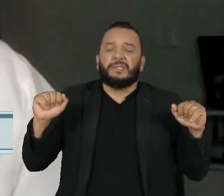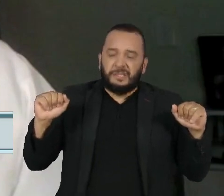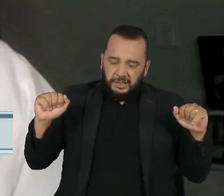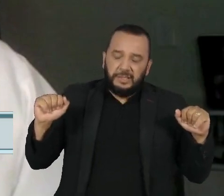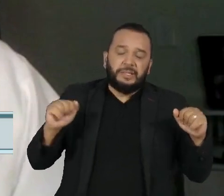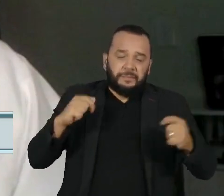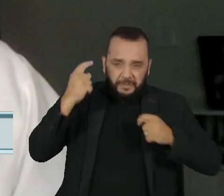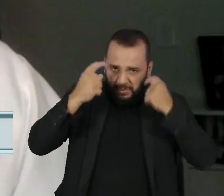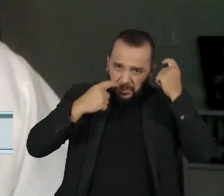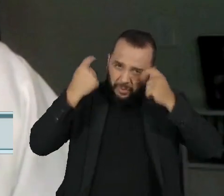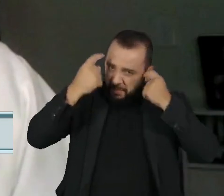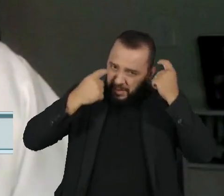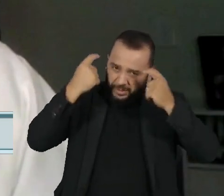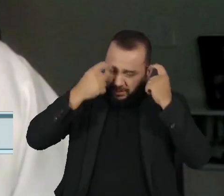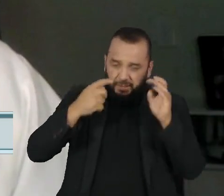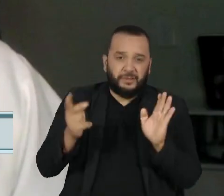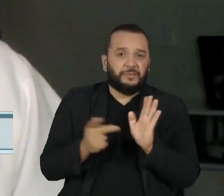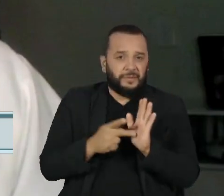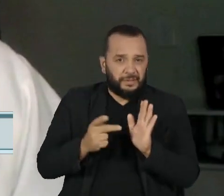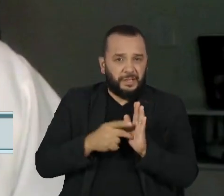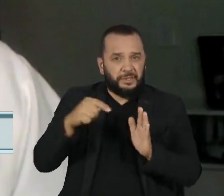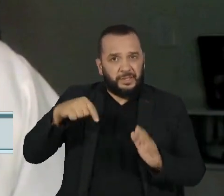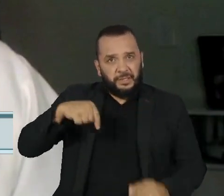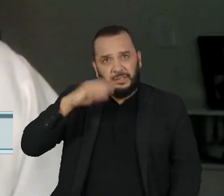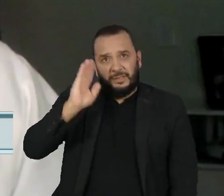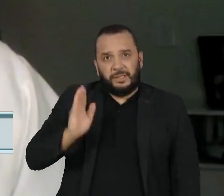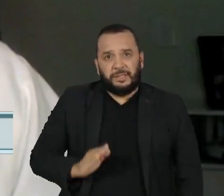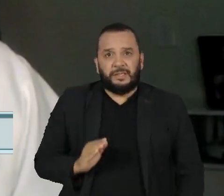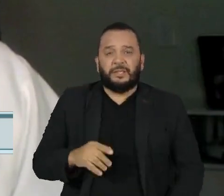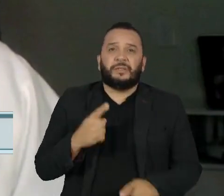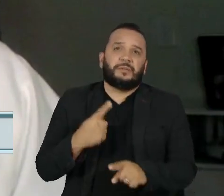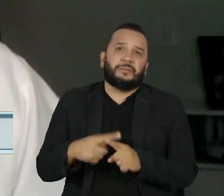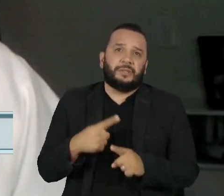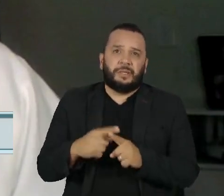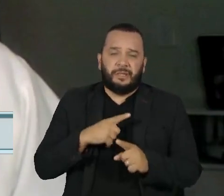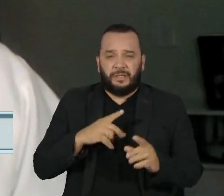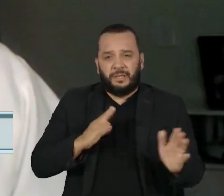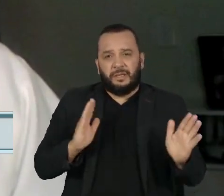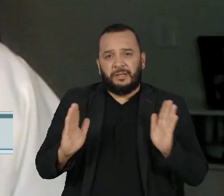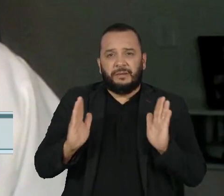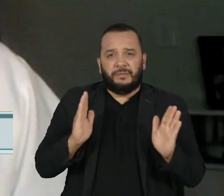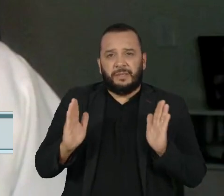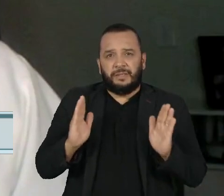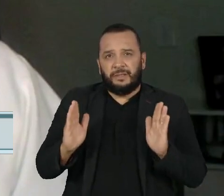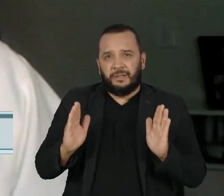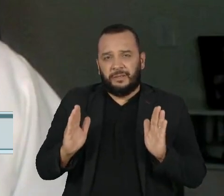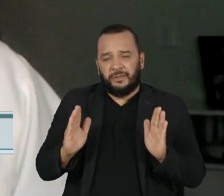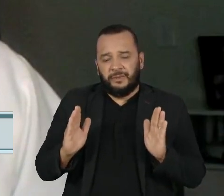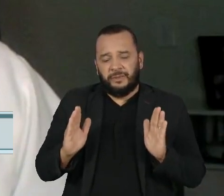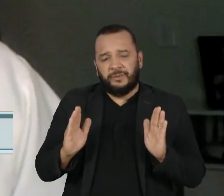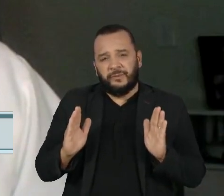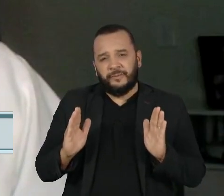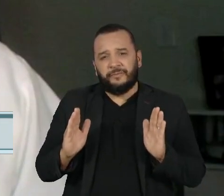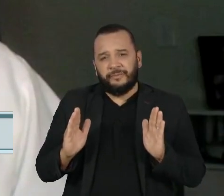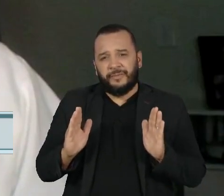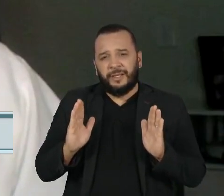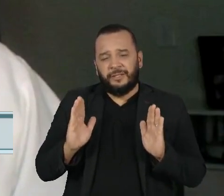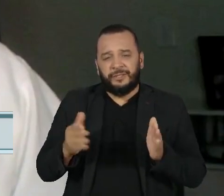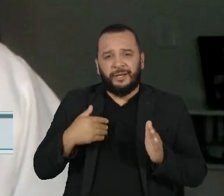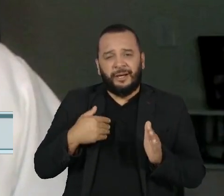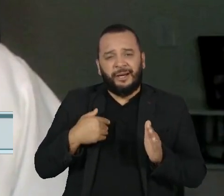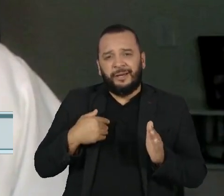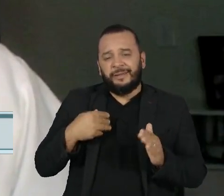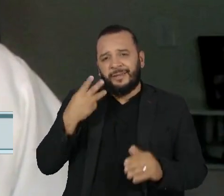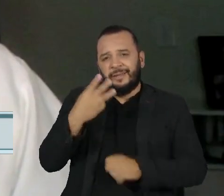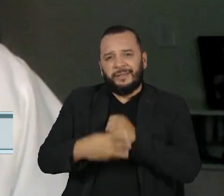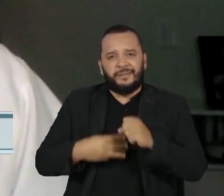principais preocupações globais. Isso porque durante, principalmente, os três primeiros